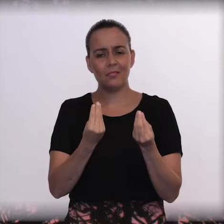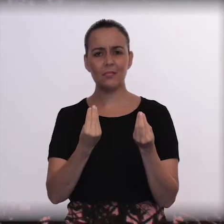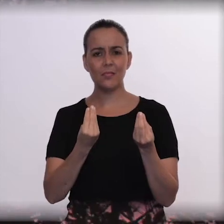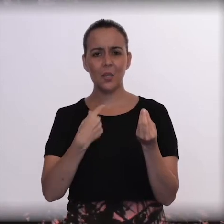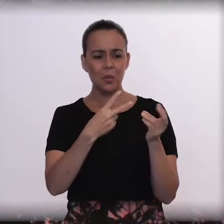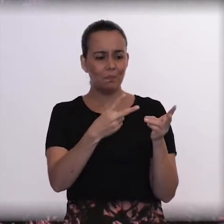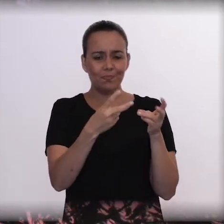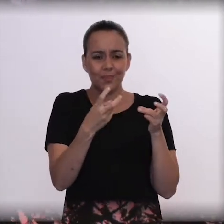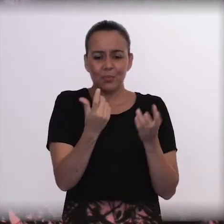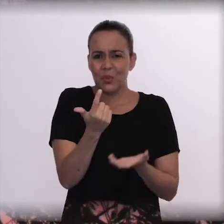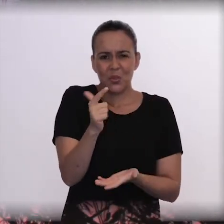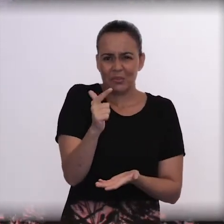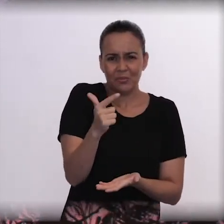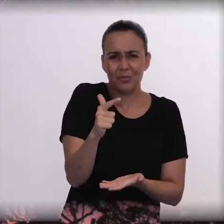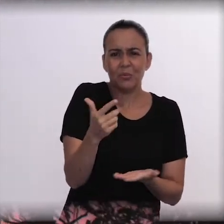não tinha